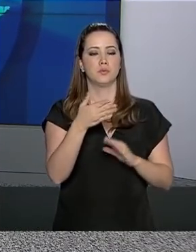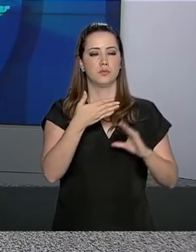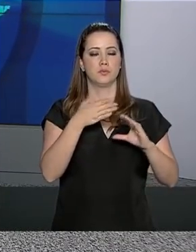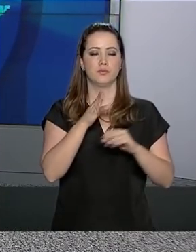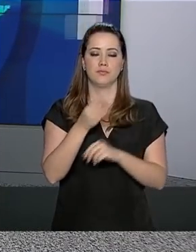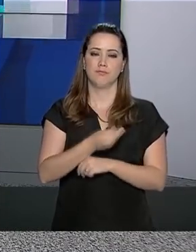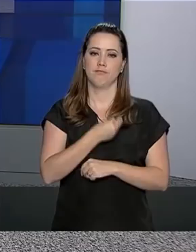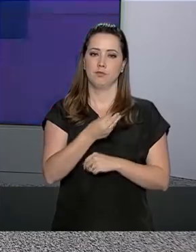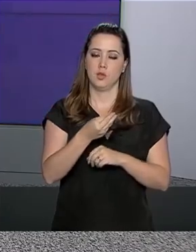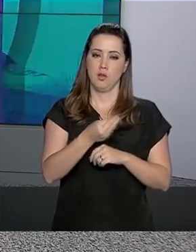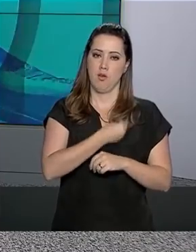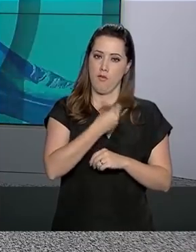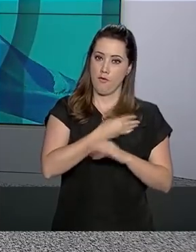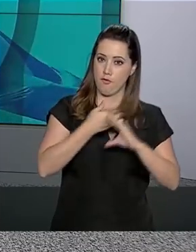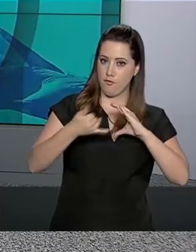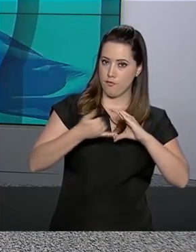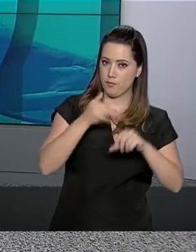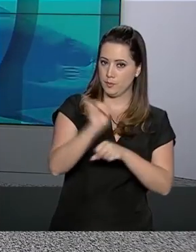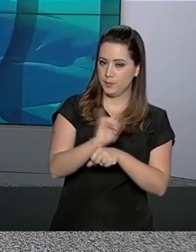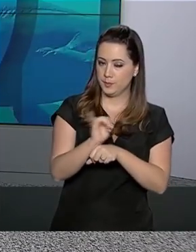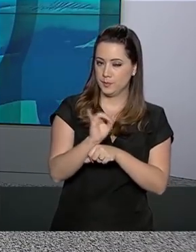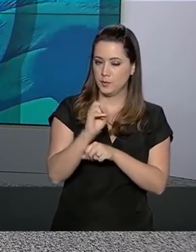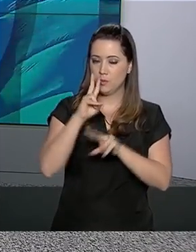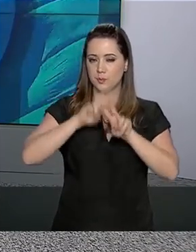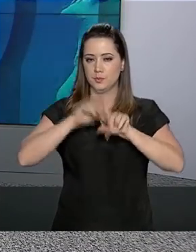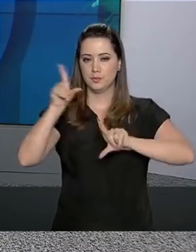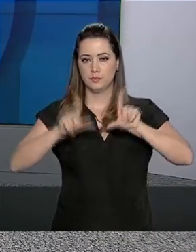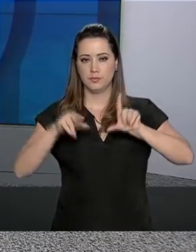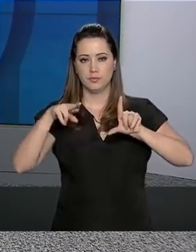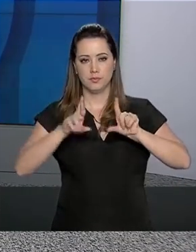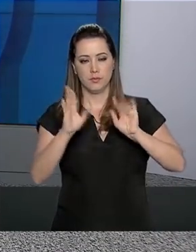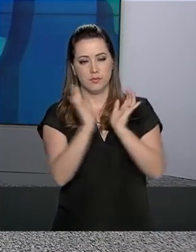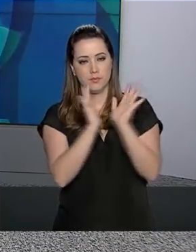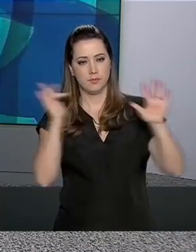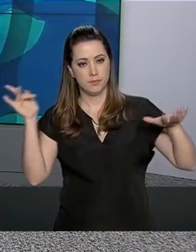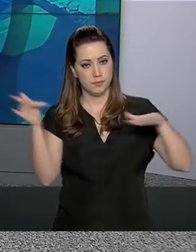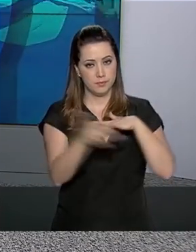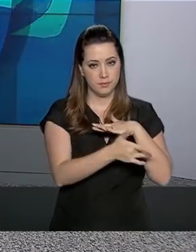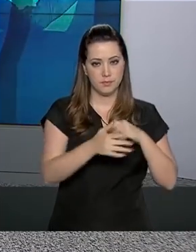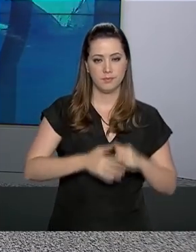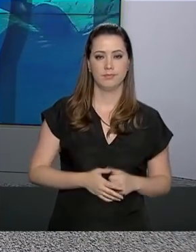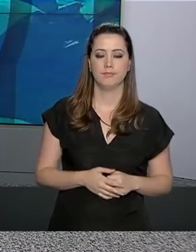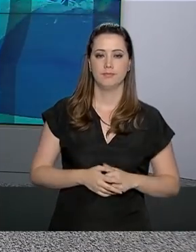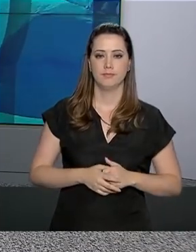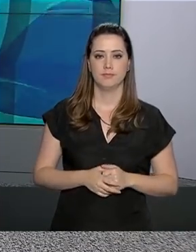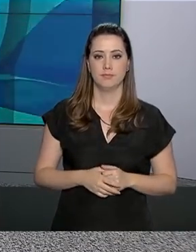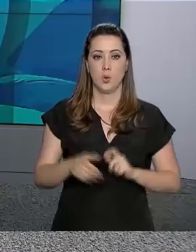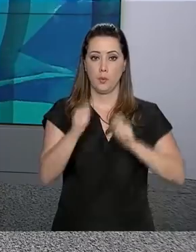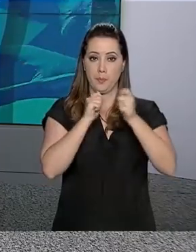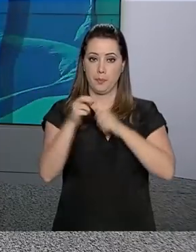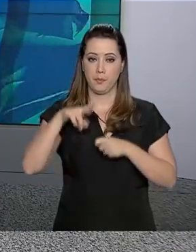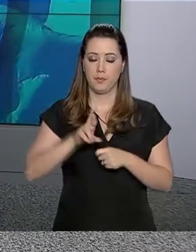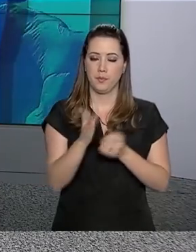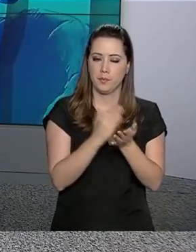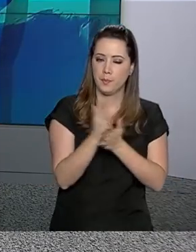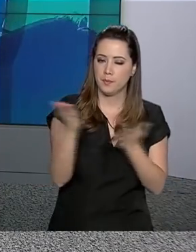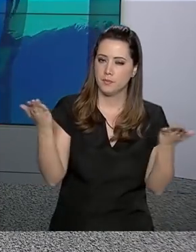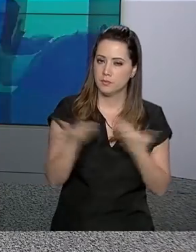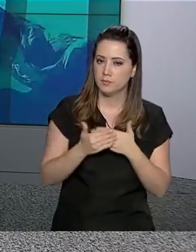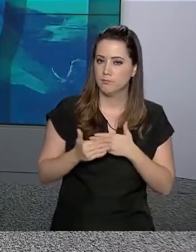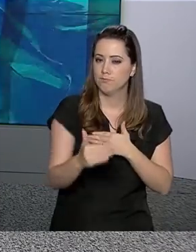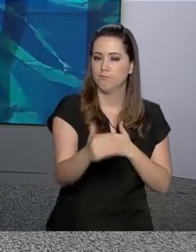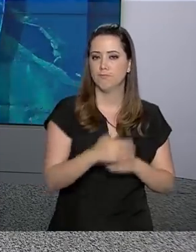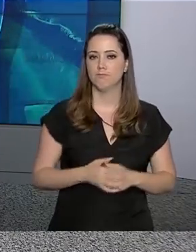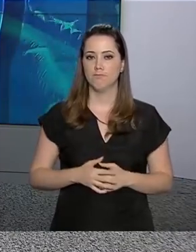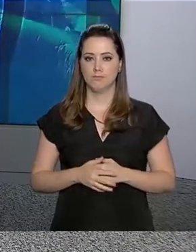basta acessar o Bate-Papo ao vivo no YouTube ou usar a hashtag TVNBR nas redes sociais. O repórter NBR